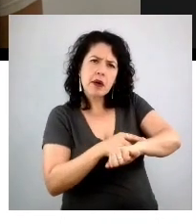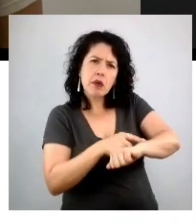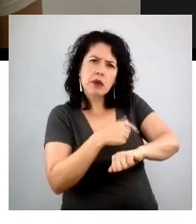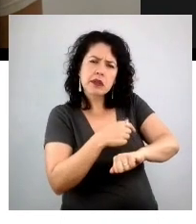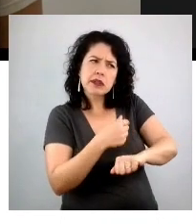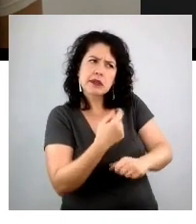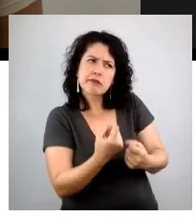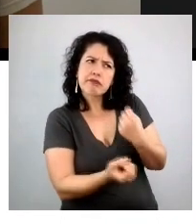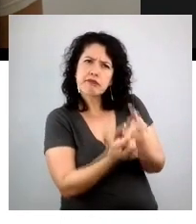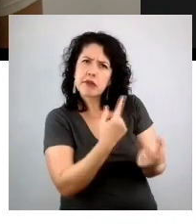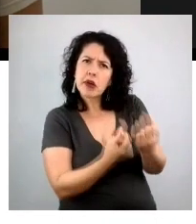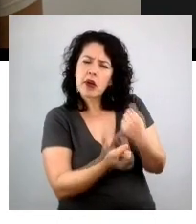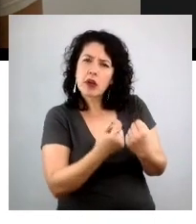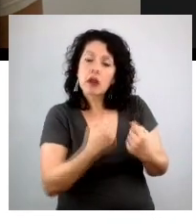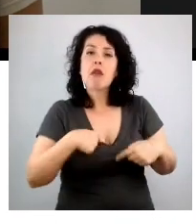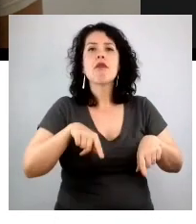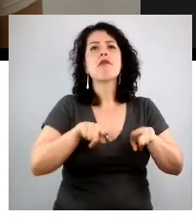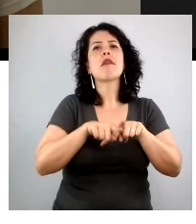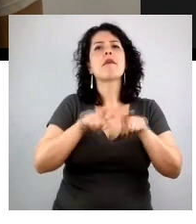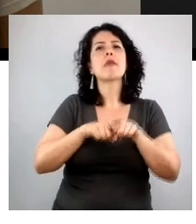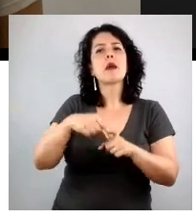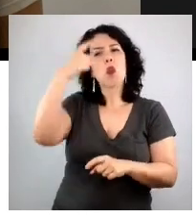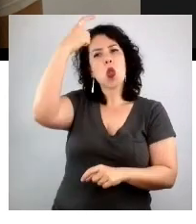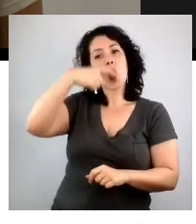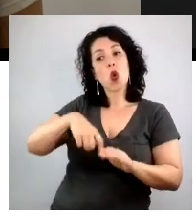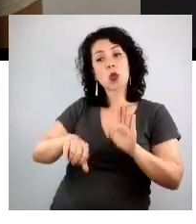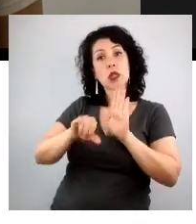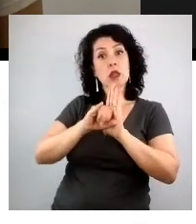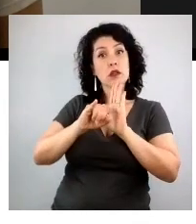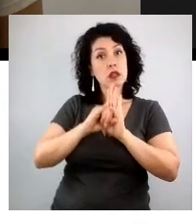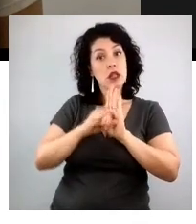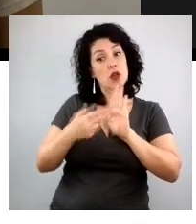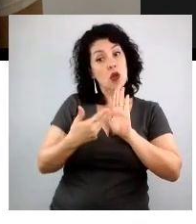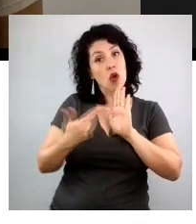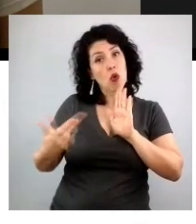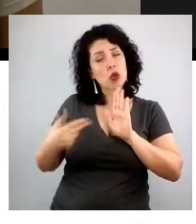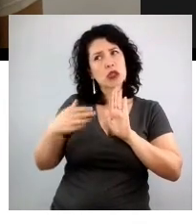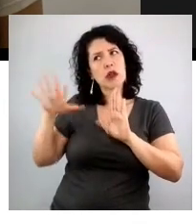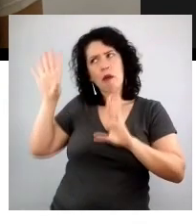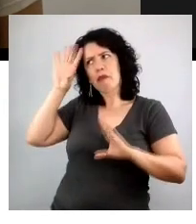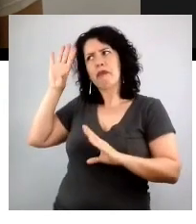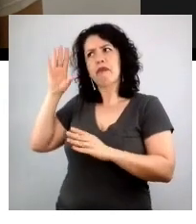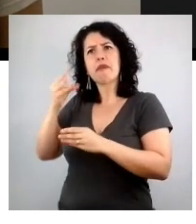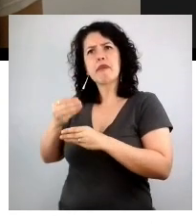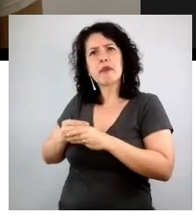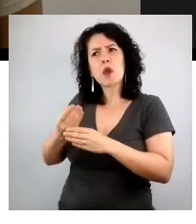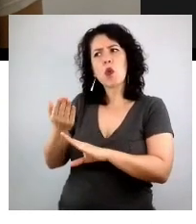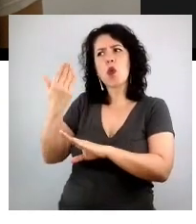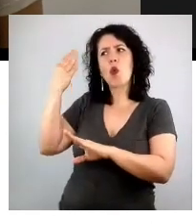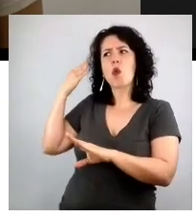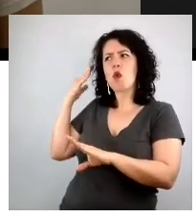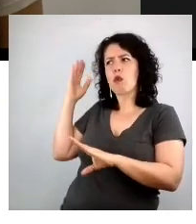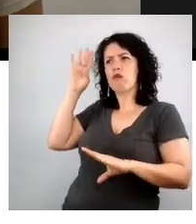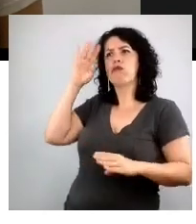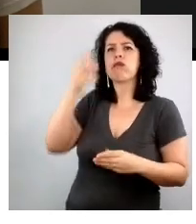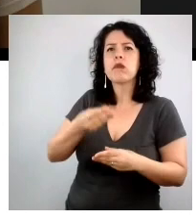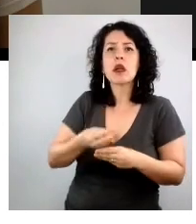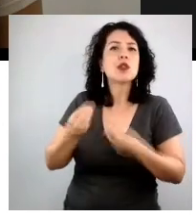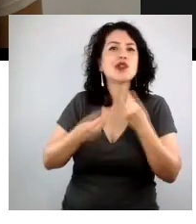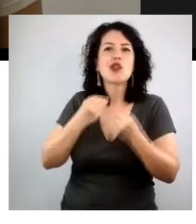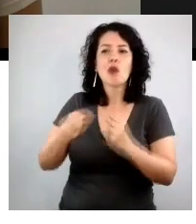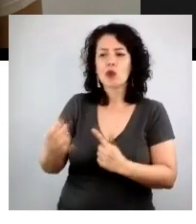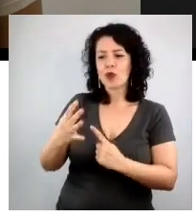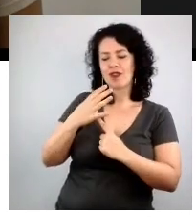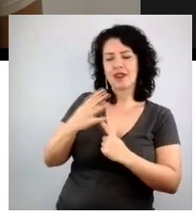Pelas nossas referências, pelos nossos repertórios. Então, como normalmente esse encontro aqui é para planejadores